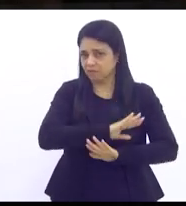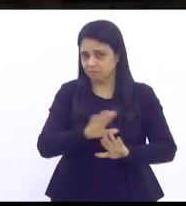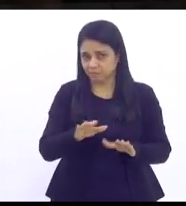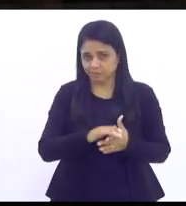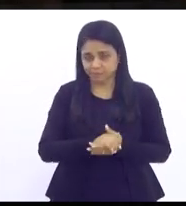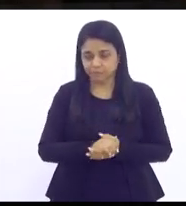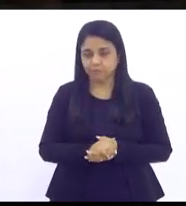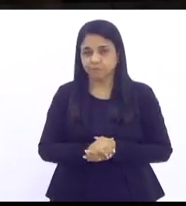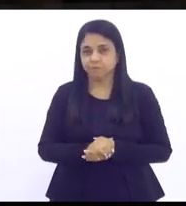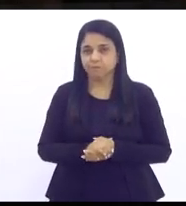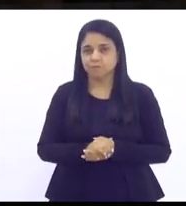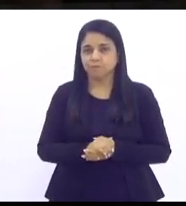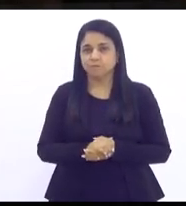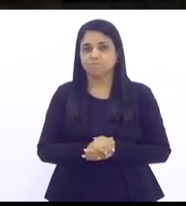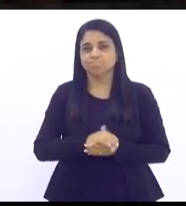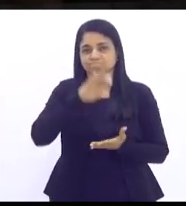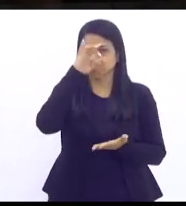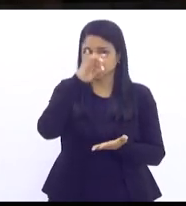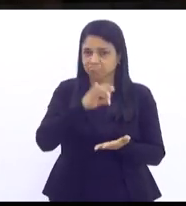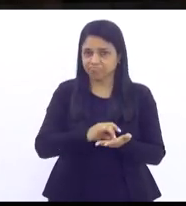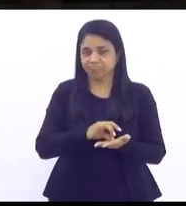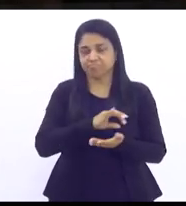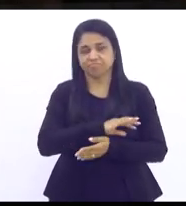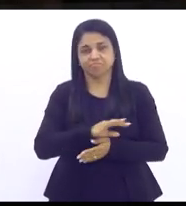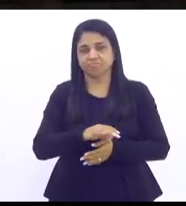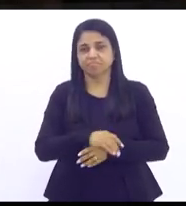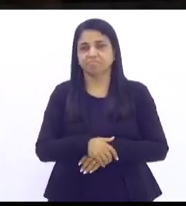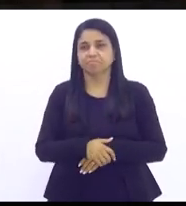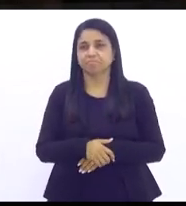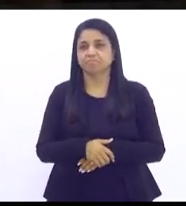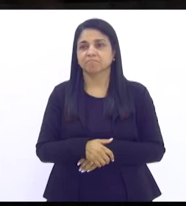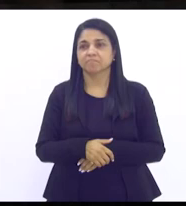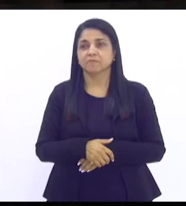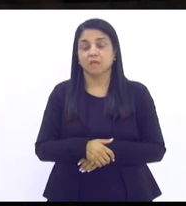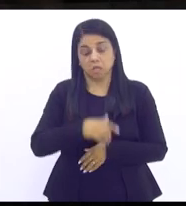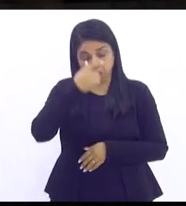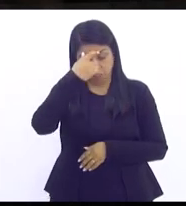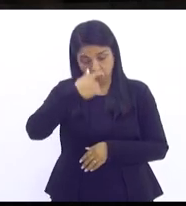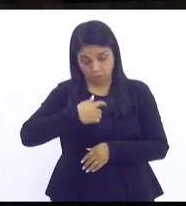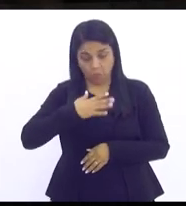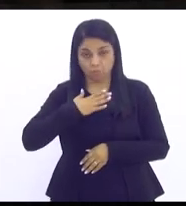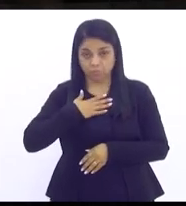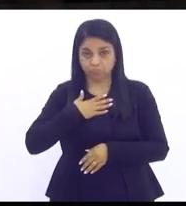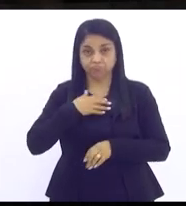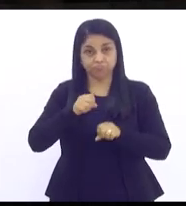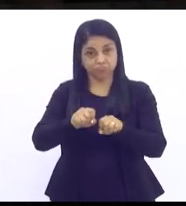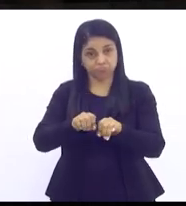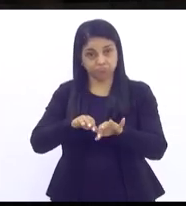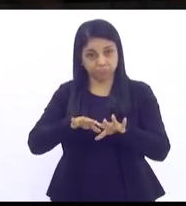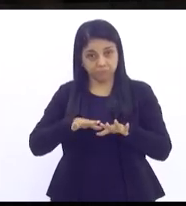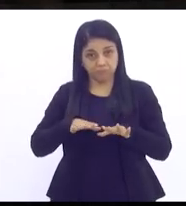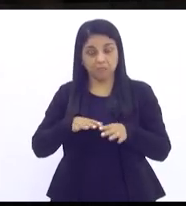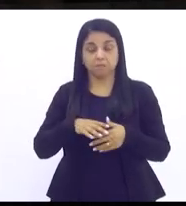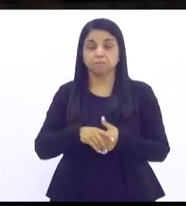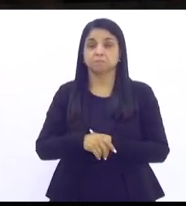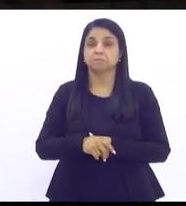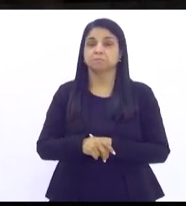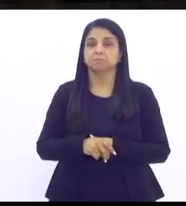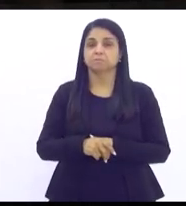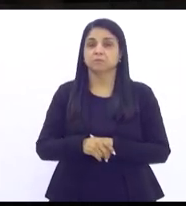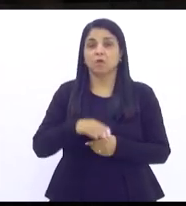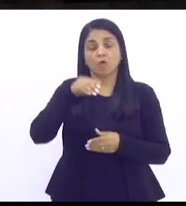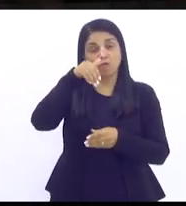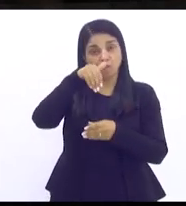forma original. E eu, aqui em plenário, está assinalado,